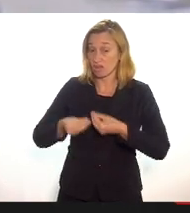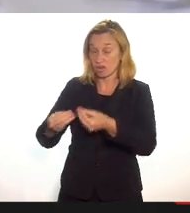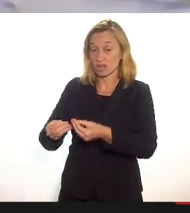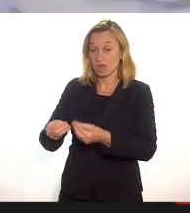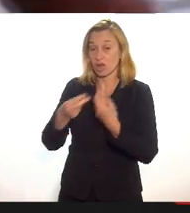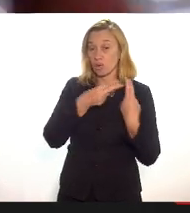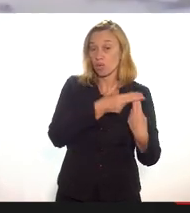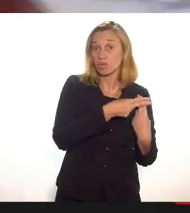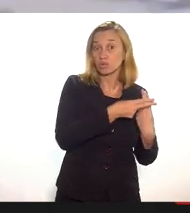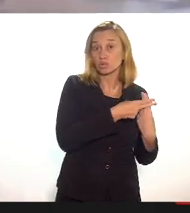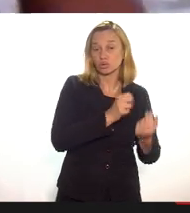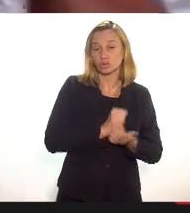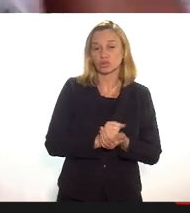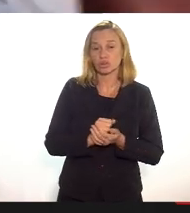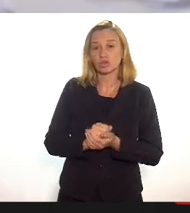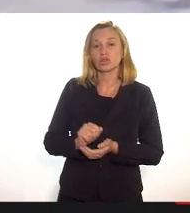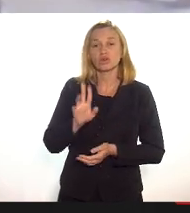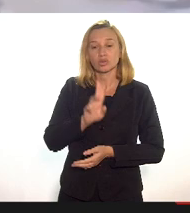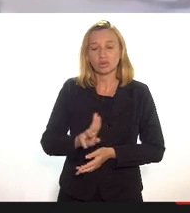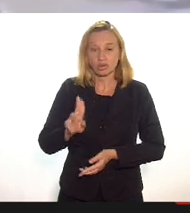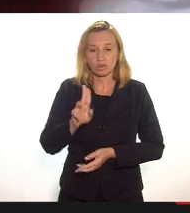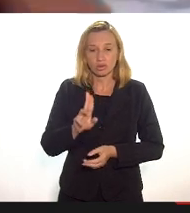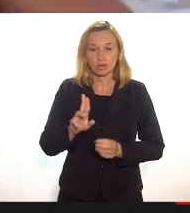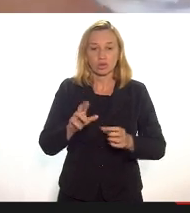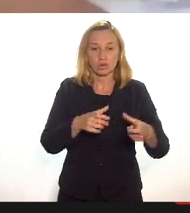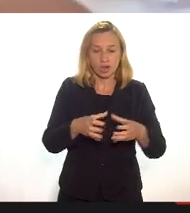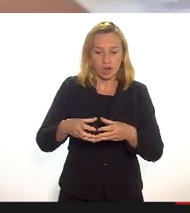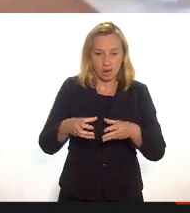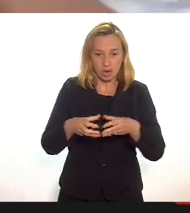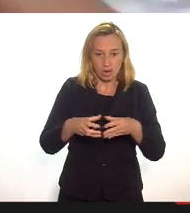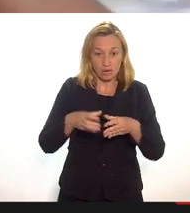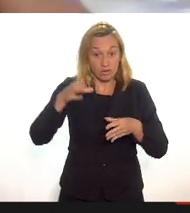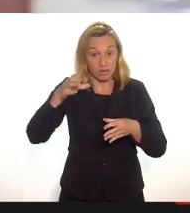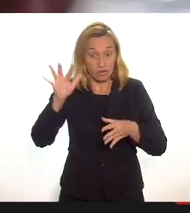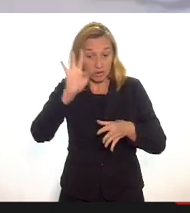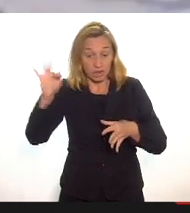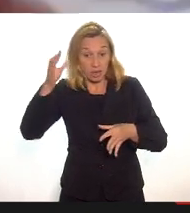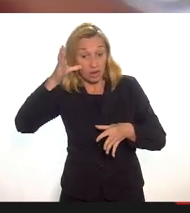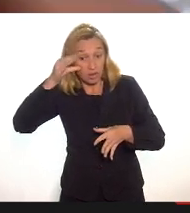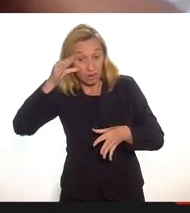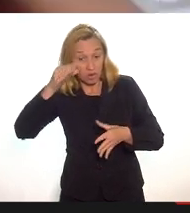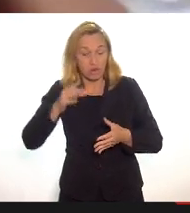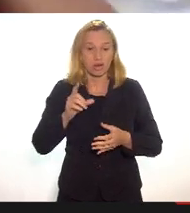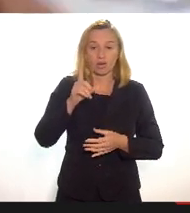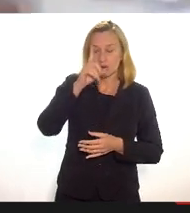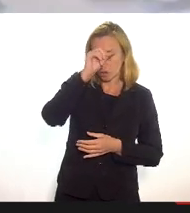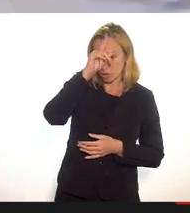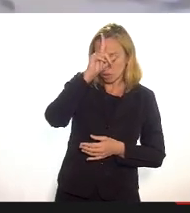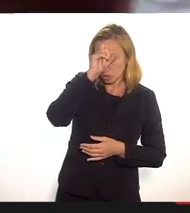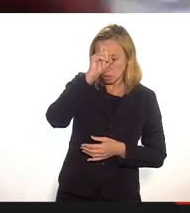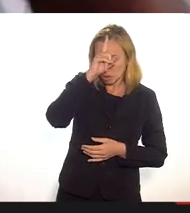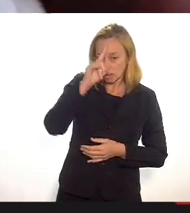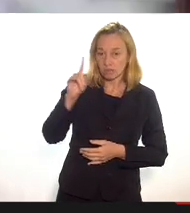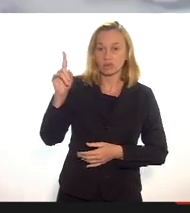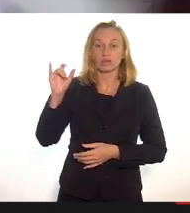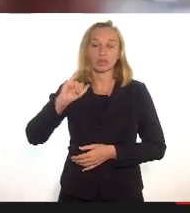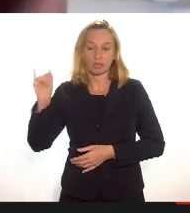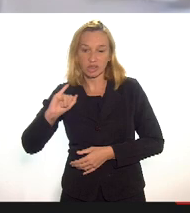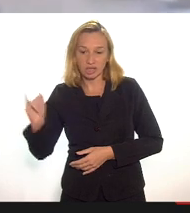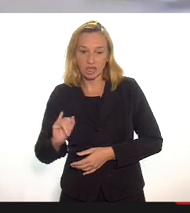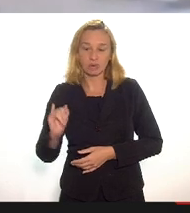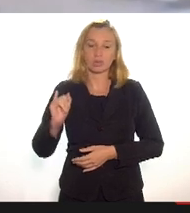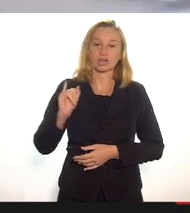SUS às unidades federais. Estou de olho, ó, Hospital de Ipanema, Hospital da Lagoa, e